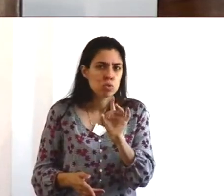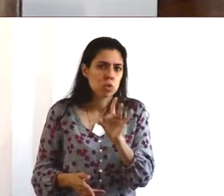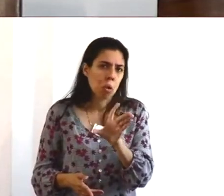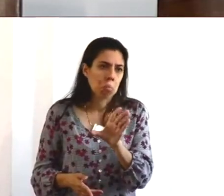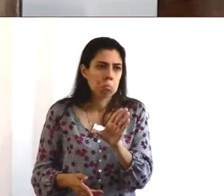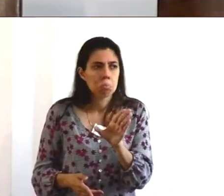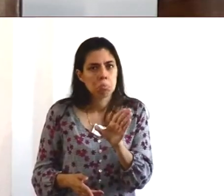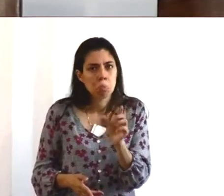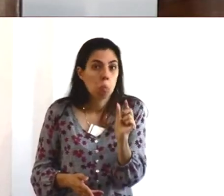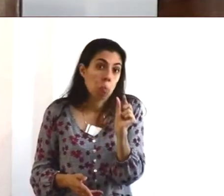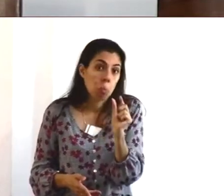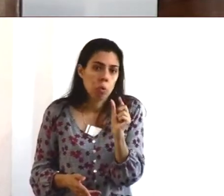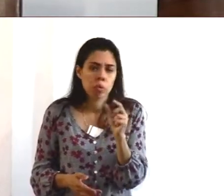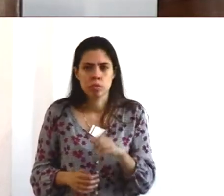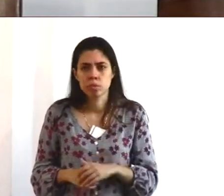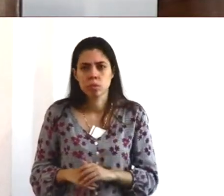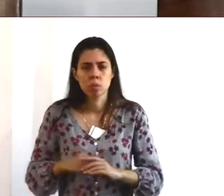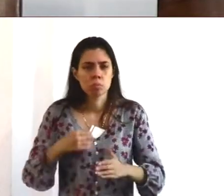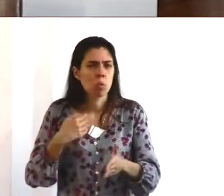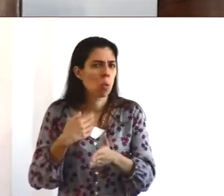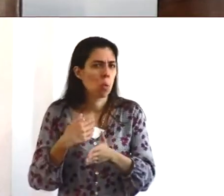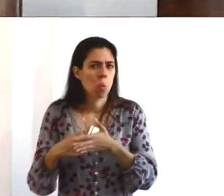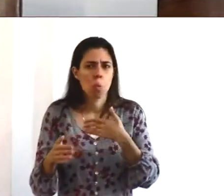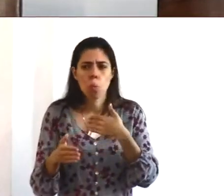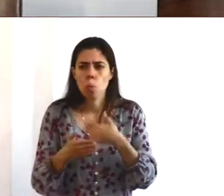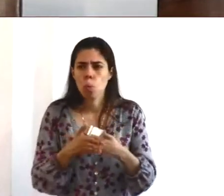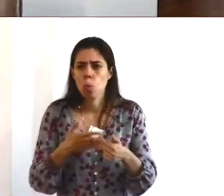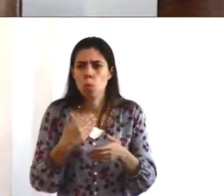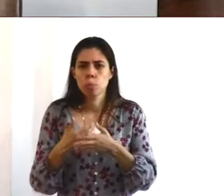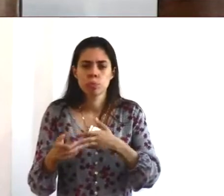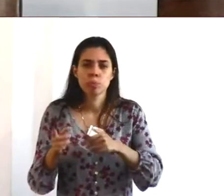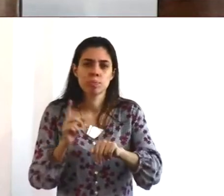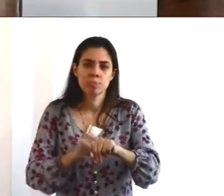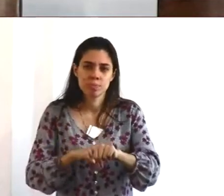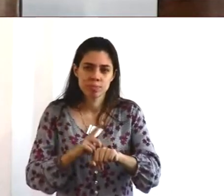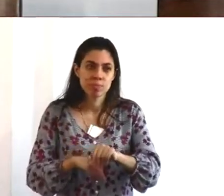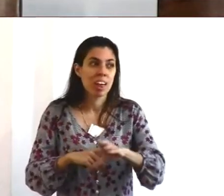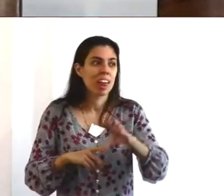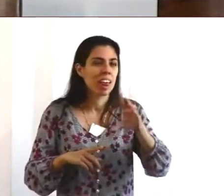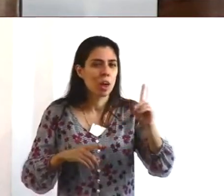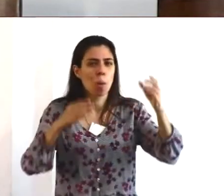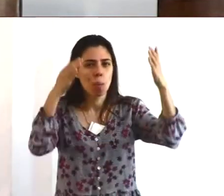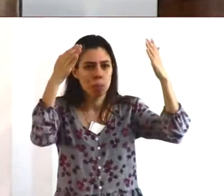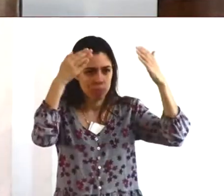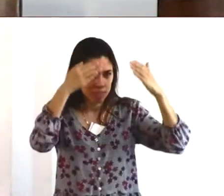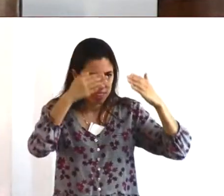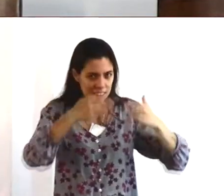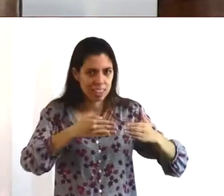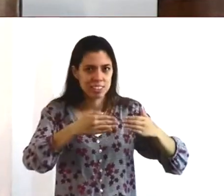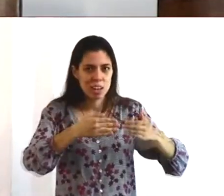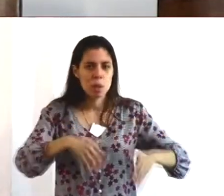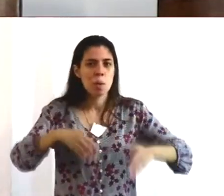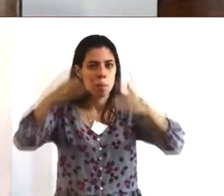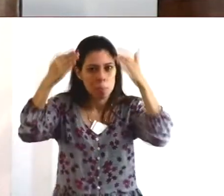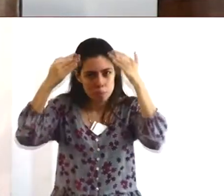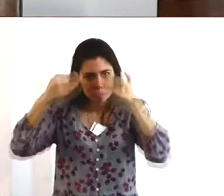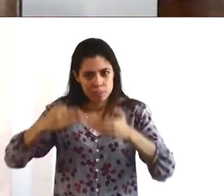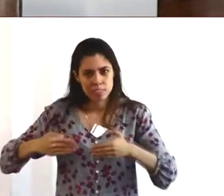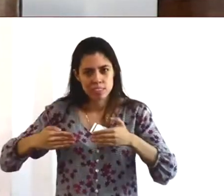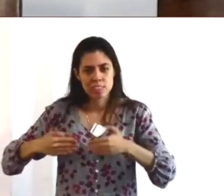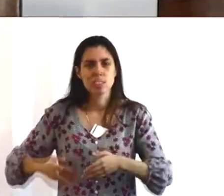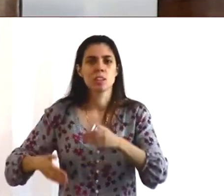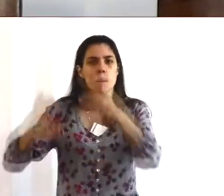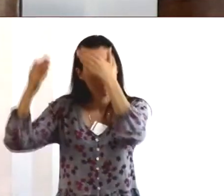que você precisar, Ele está ao seu lado, Ele está com você, Ele está pronto para te